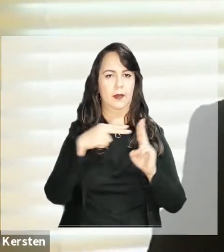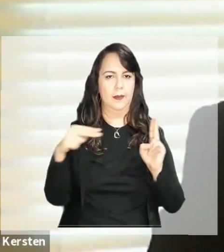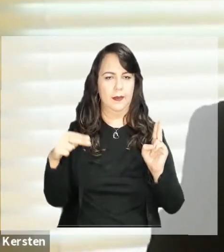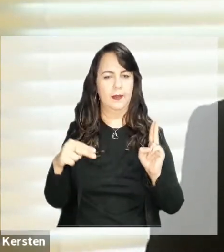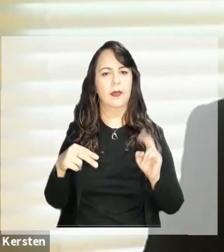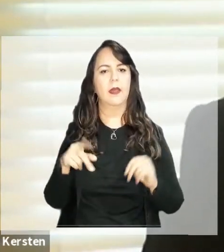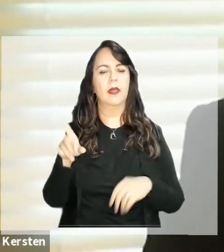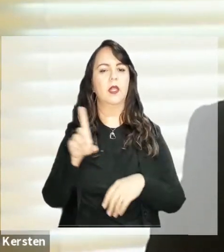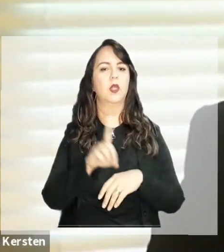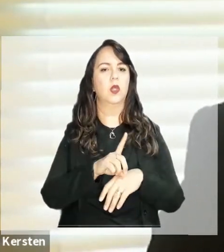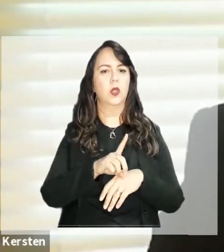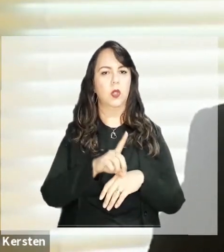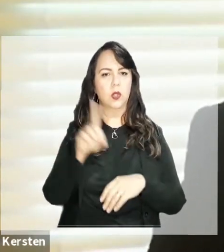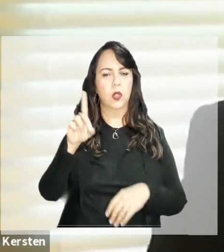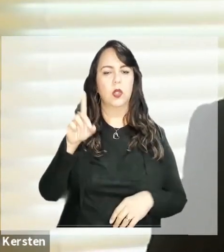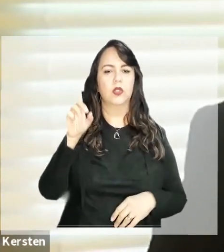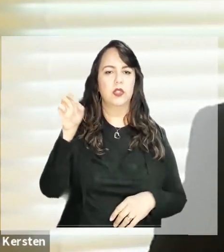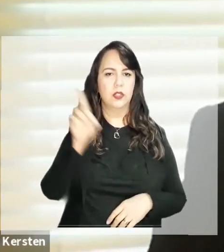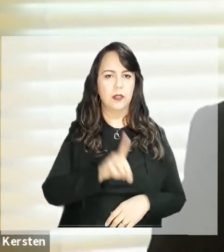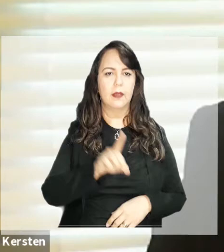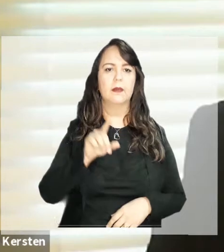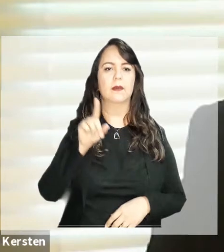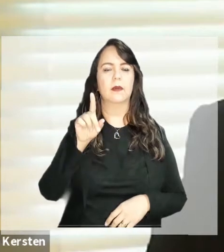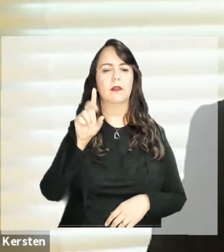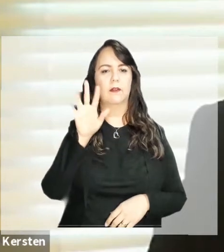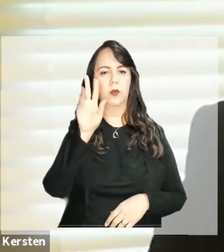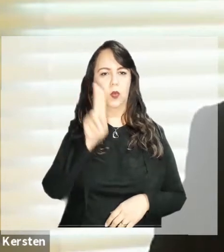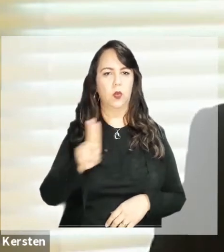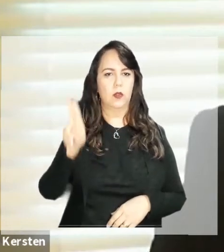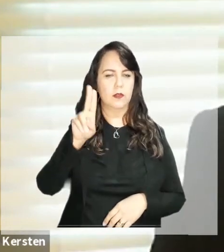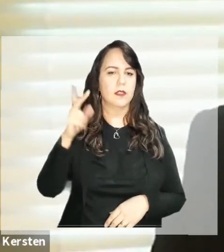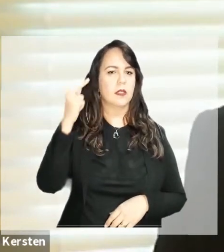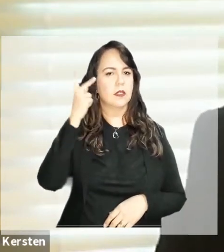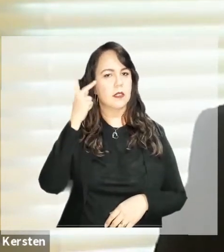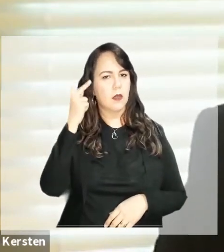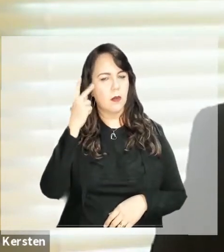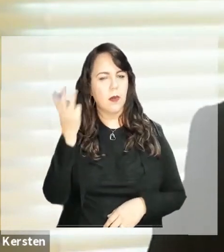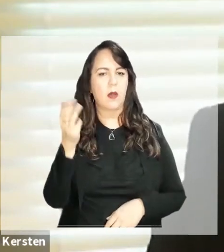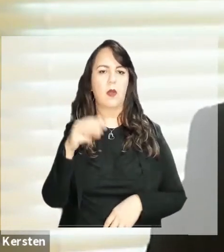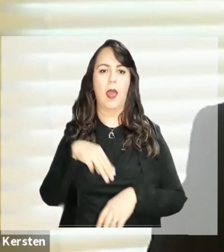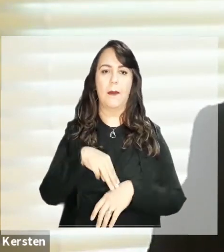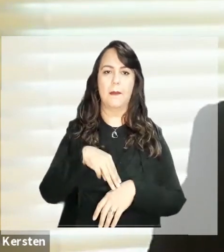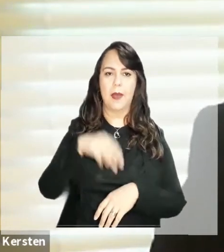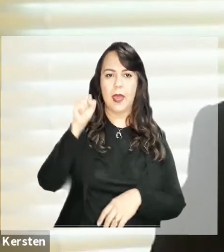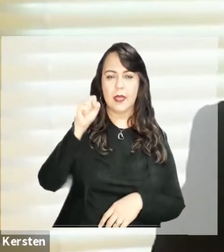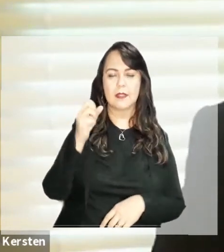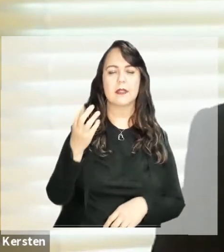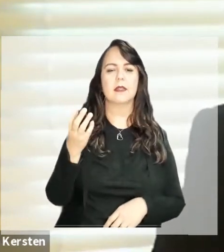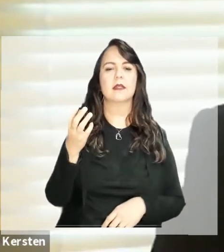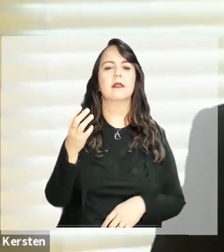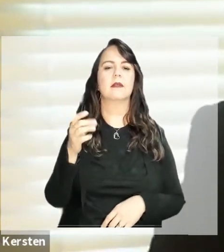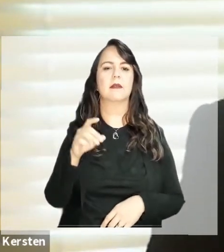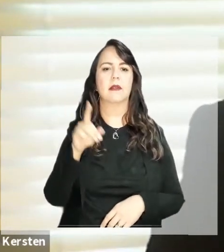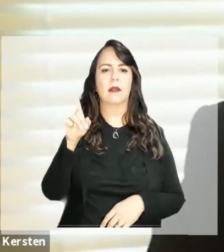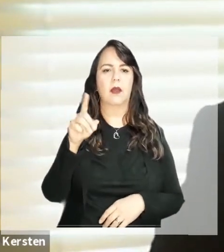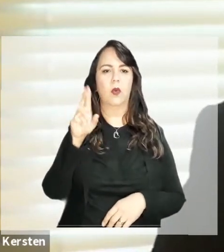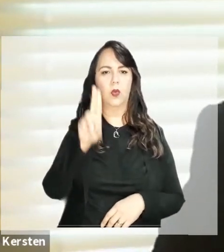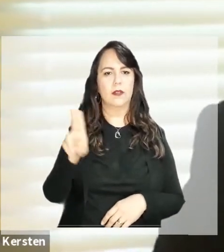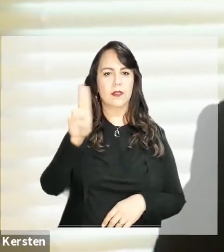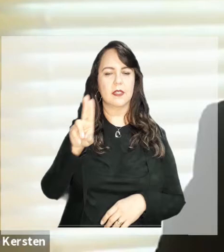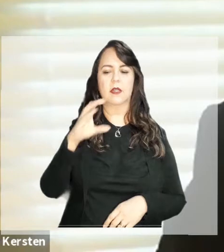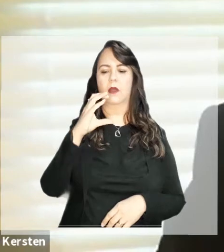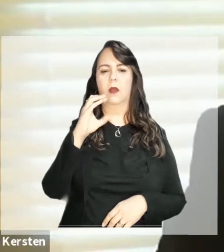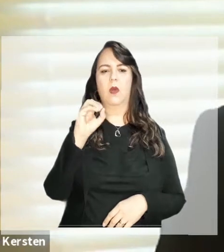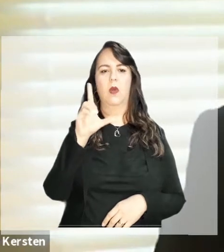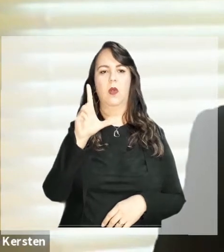mestre pela Universidade de Colômbia, certamente uma das maiores referências do Brasil neste assunto. Doutor